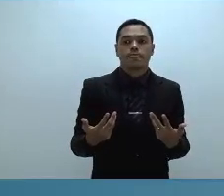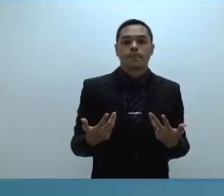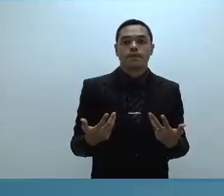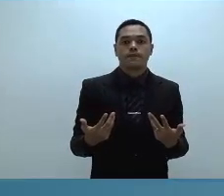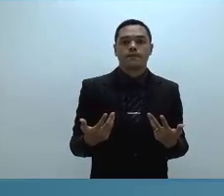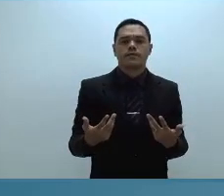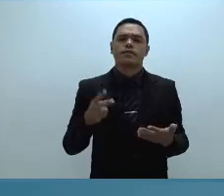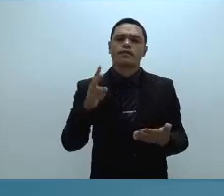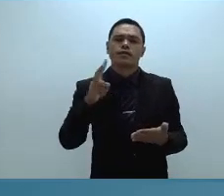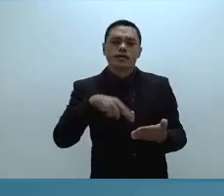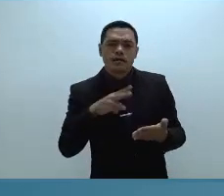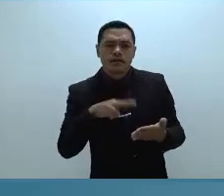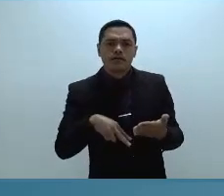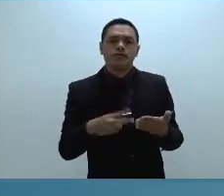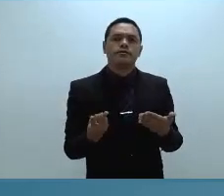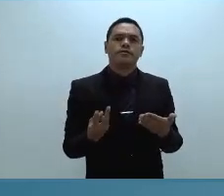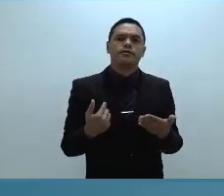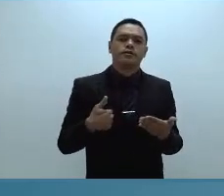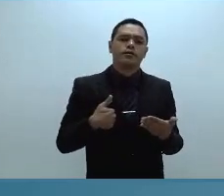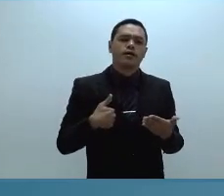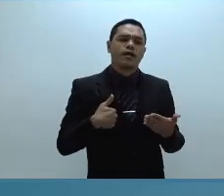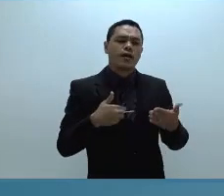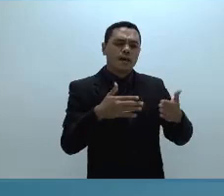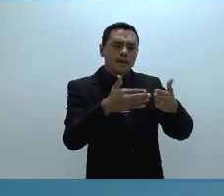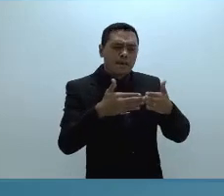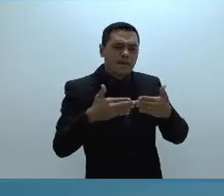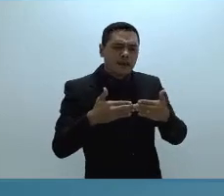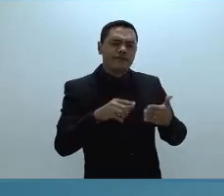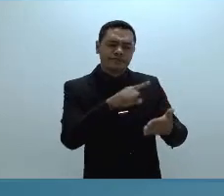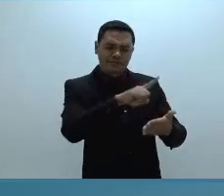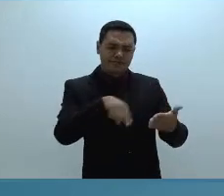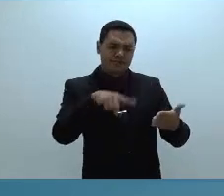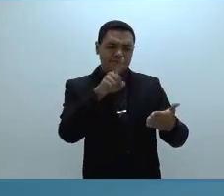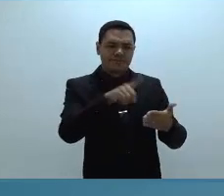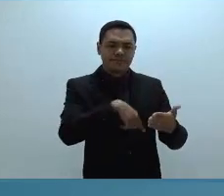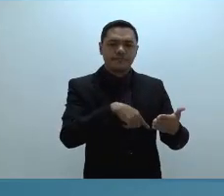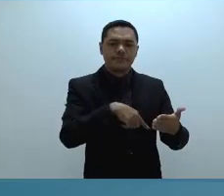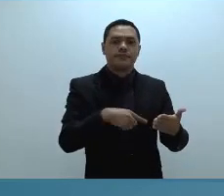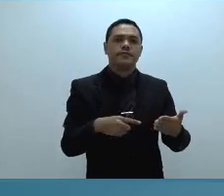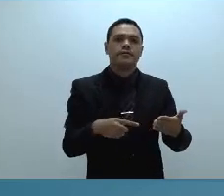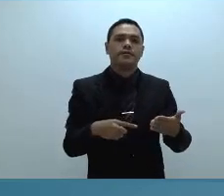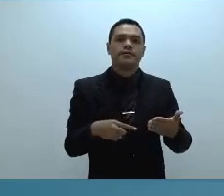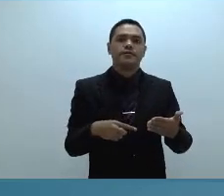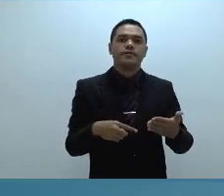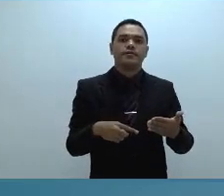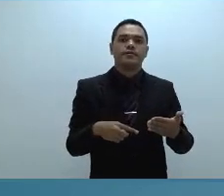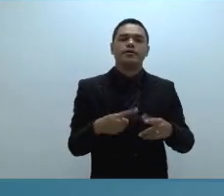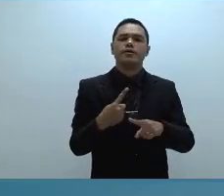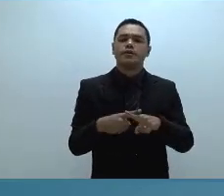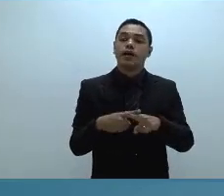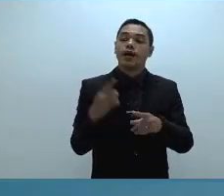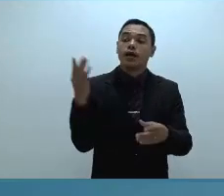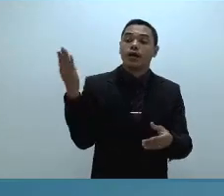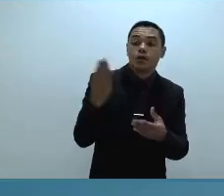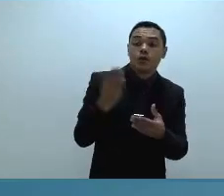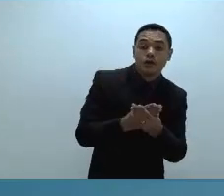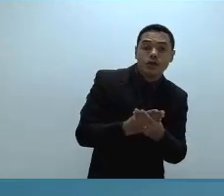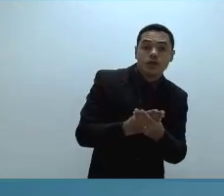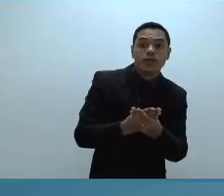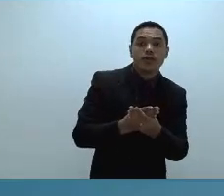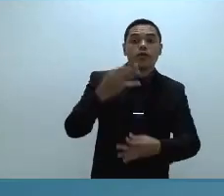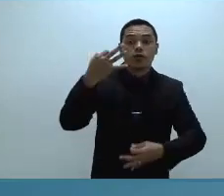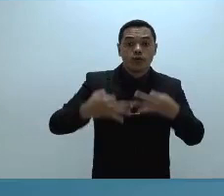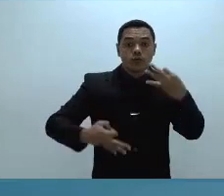discreções, indefiro tal pedido, tendo em vista ainda não ter transitado em julgado. Eu chamo a atenção